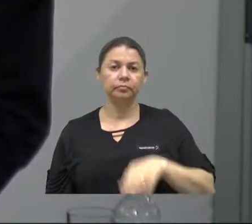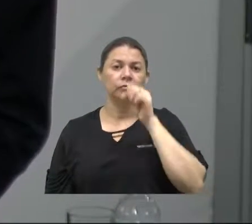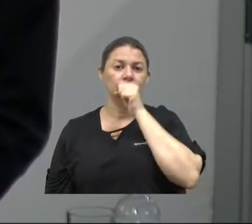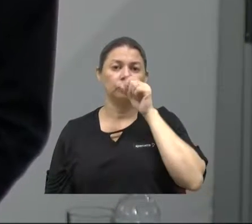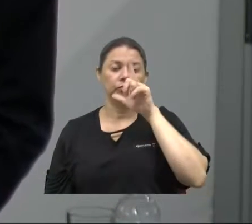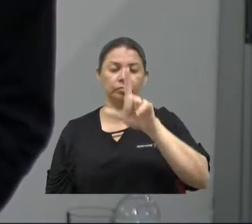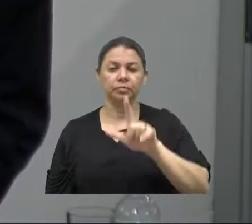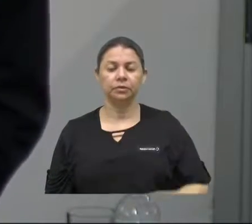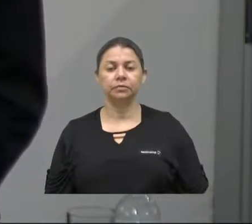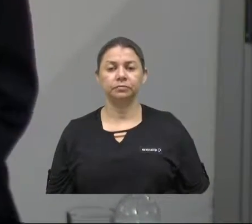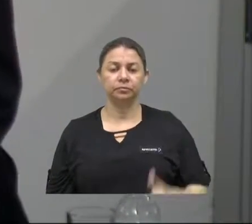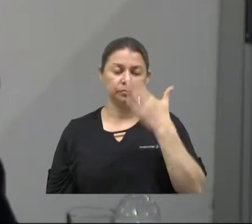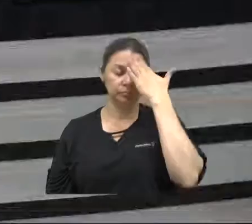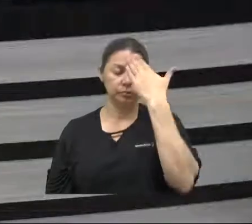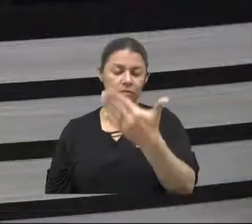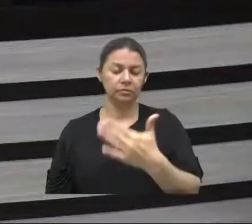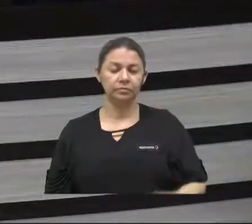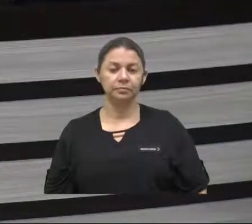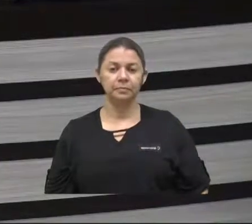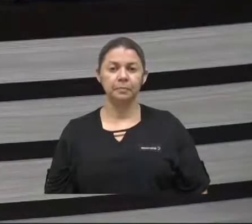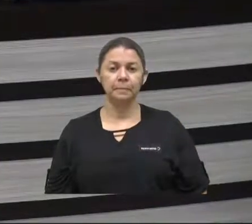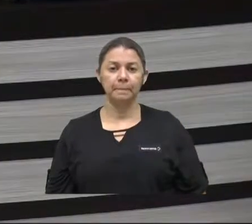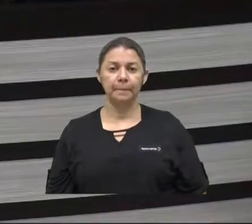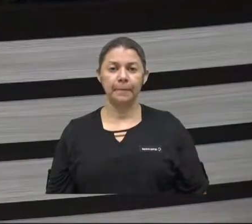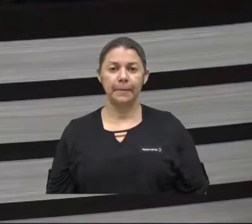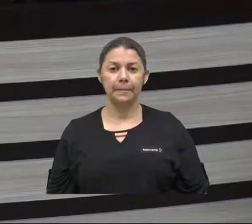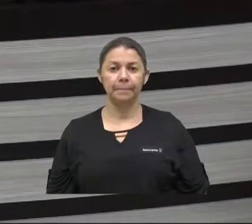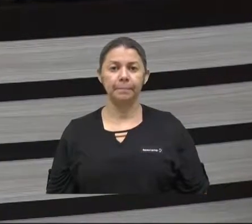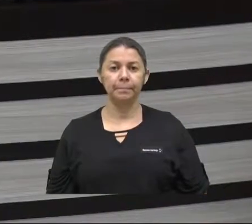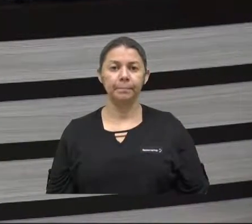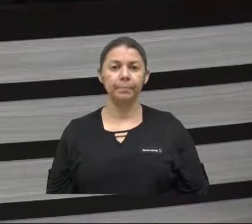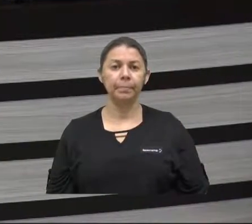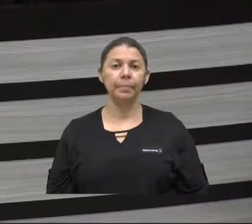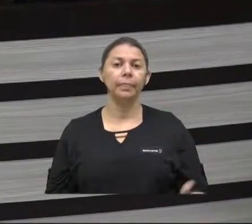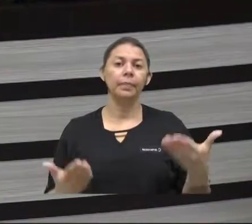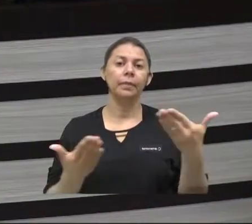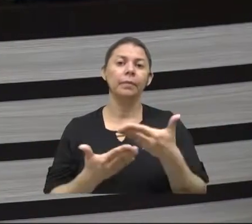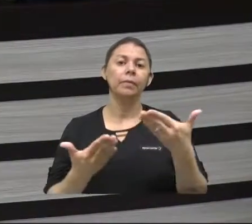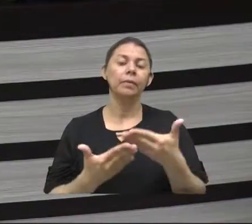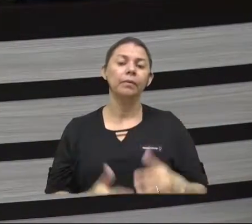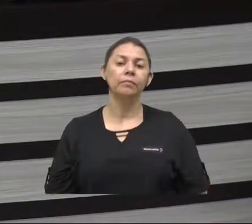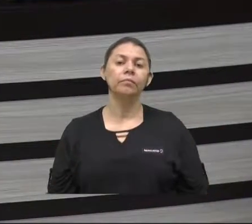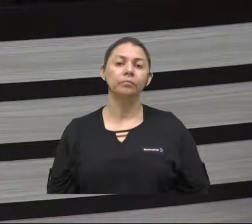permanecer. Muito obrigado, só isso. Agora partimos para os oradores.